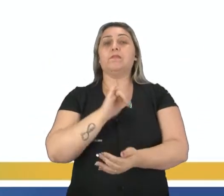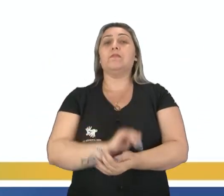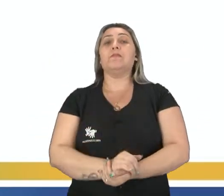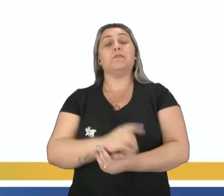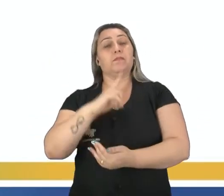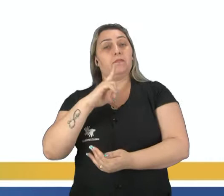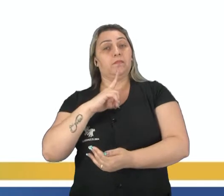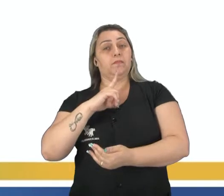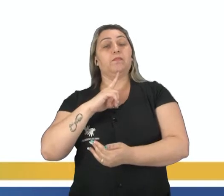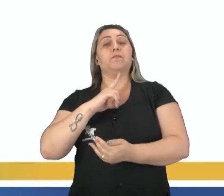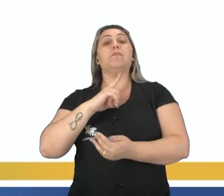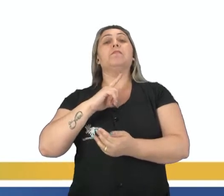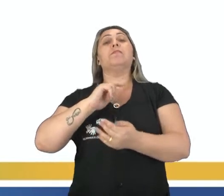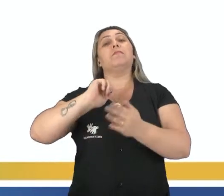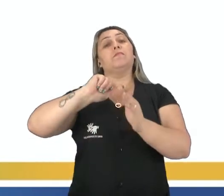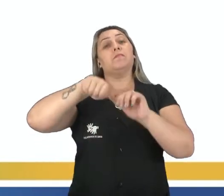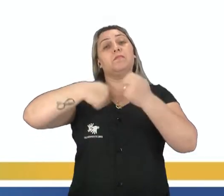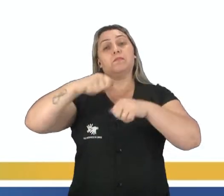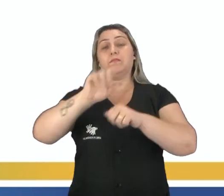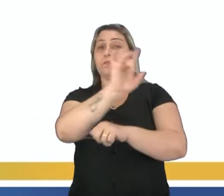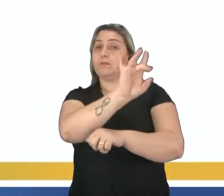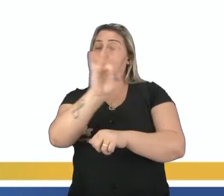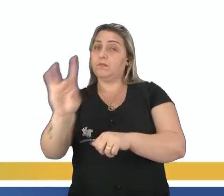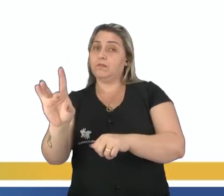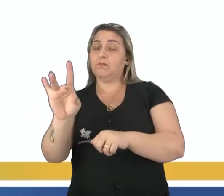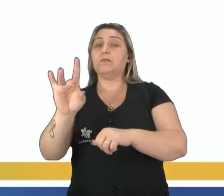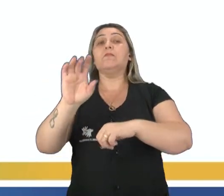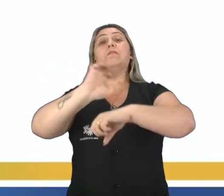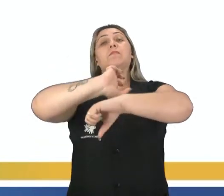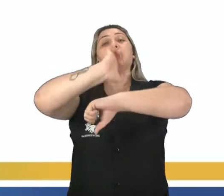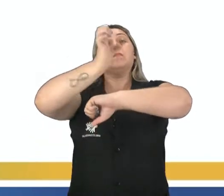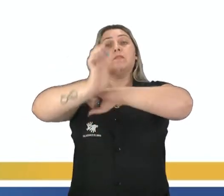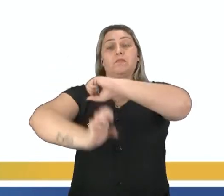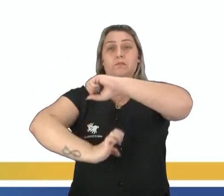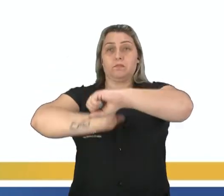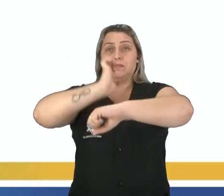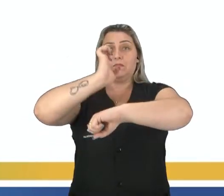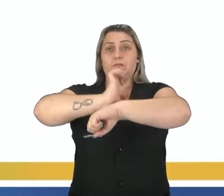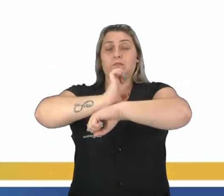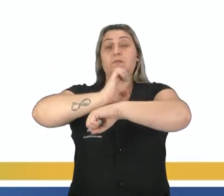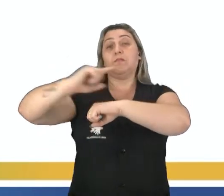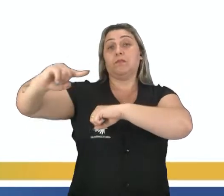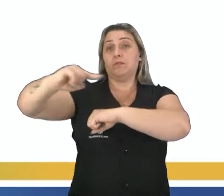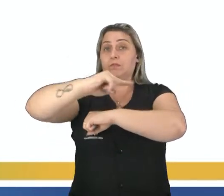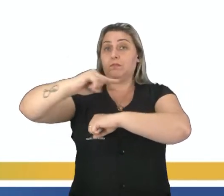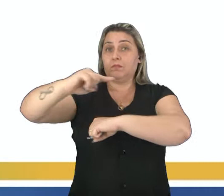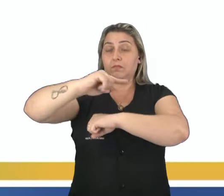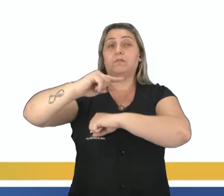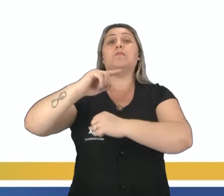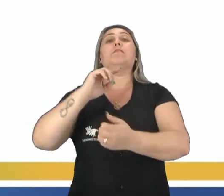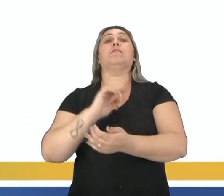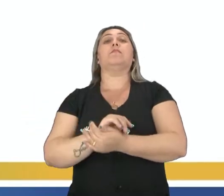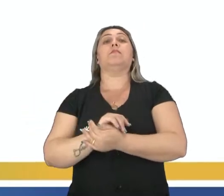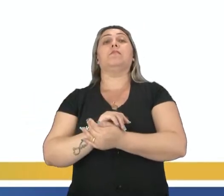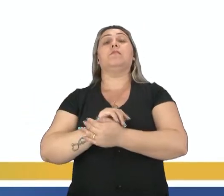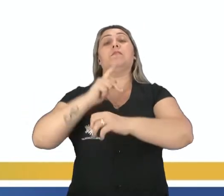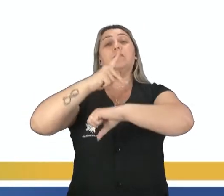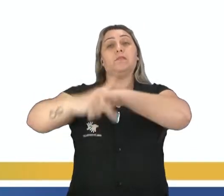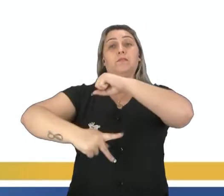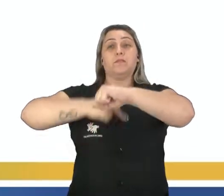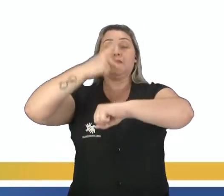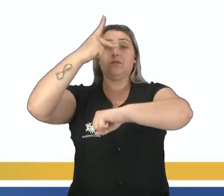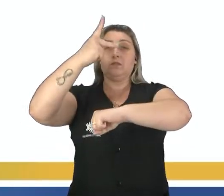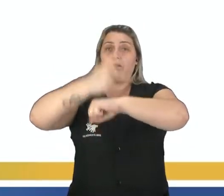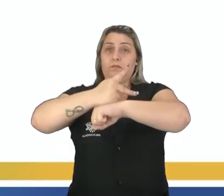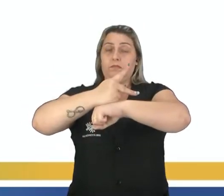que elas têm sinais para cada uma delas, por exemplo, o elétron é um sinalzinho de menos, negativo, e o próton